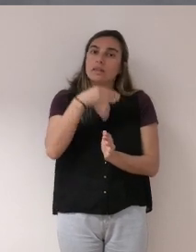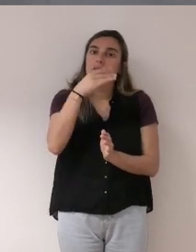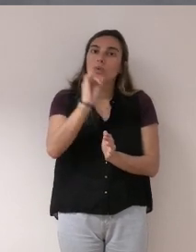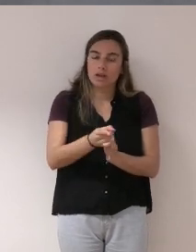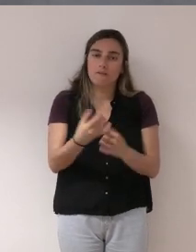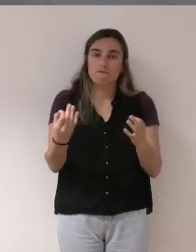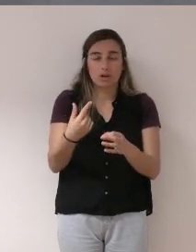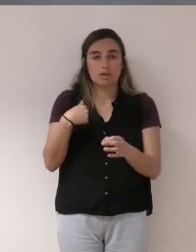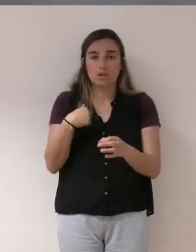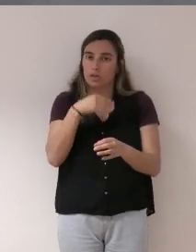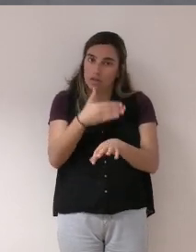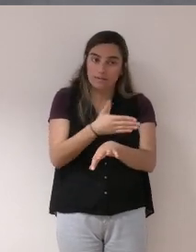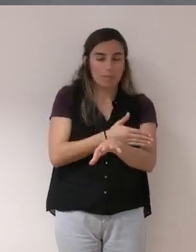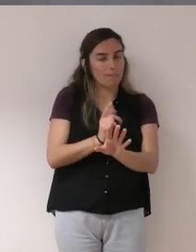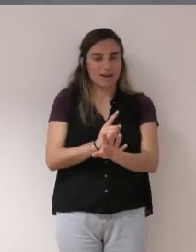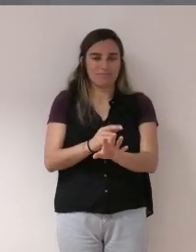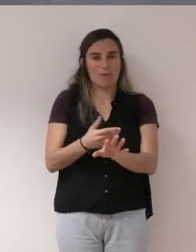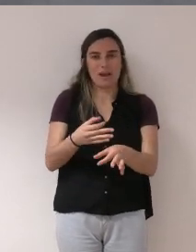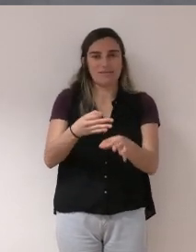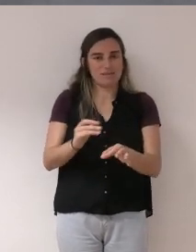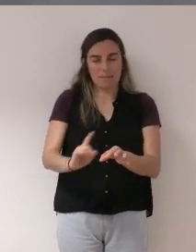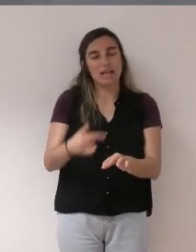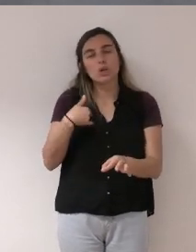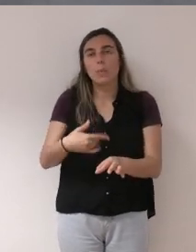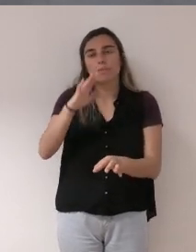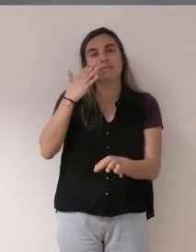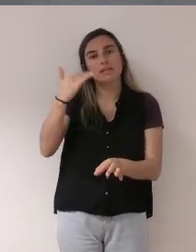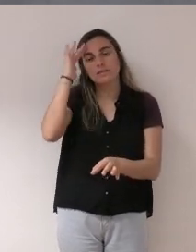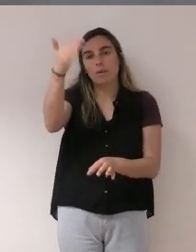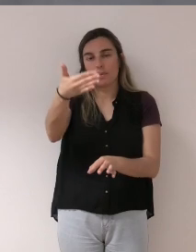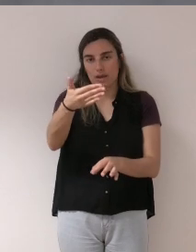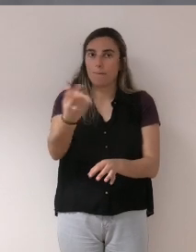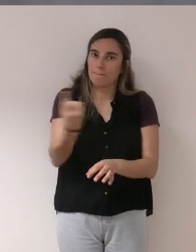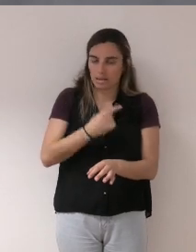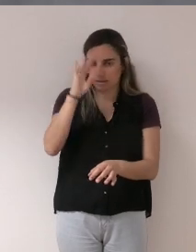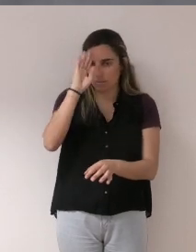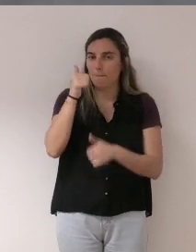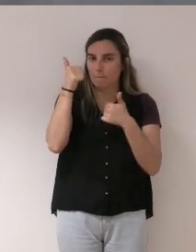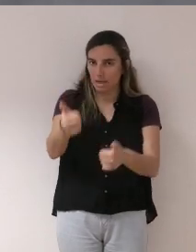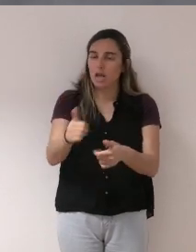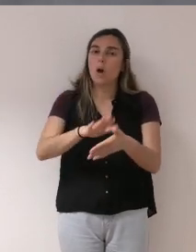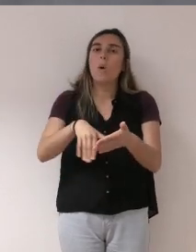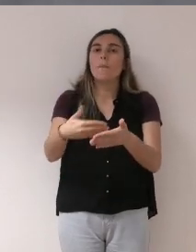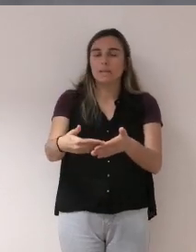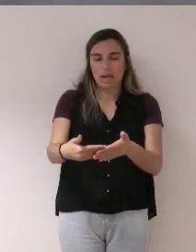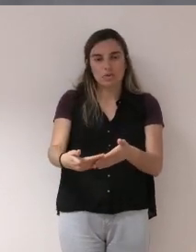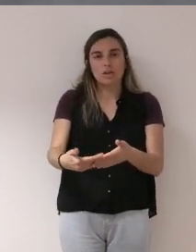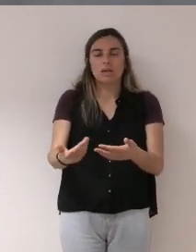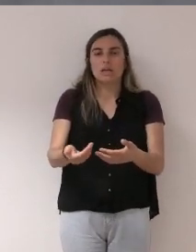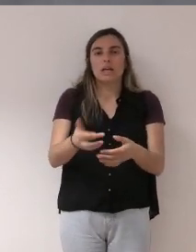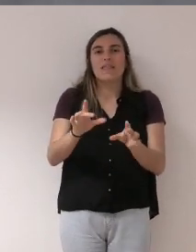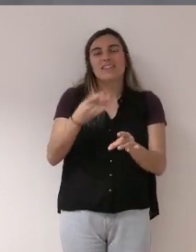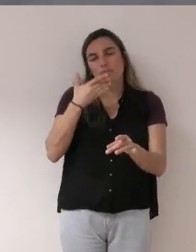também não é antecipar, eu ia dizer antecipar, mas seria o termo errado. Eu tento saber aquilo que é o plano de experiência